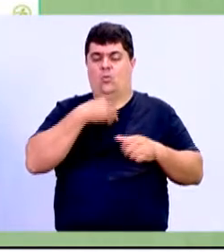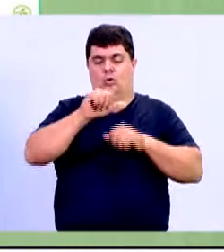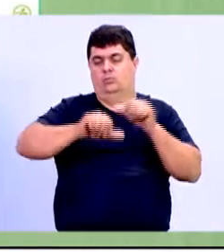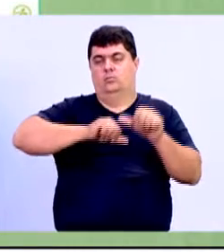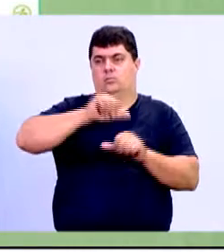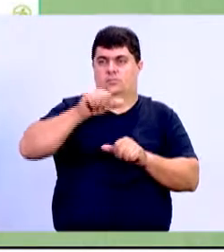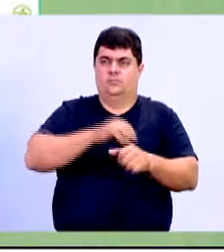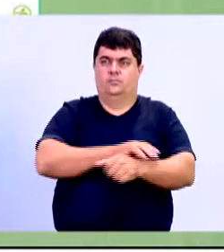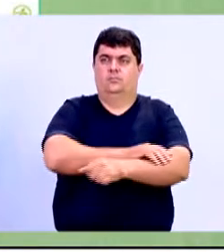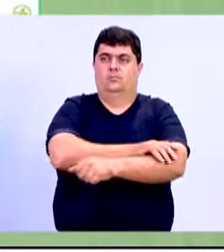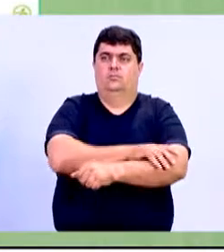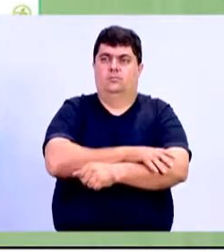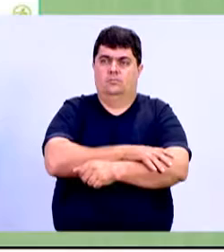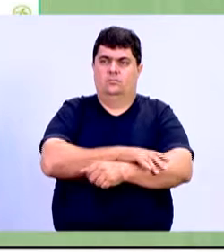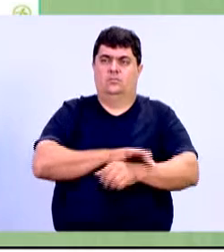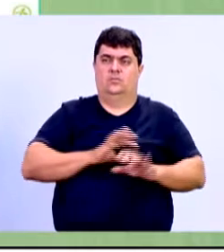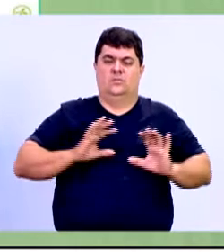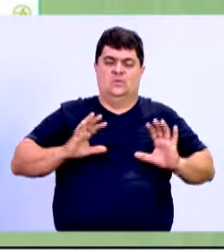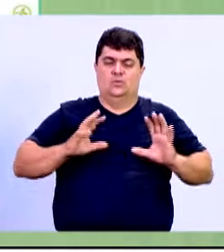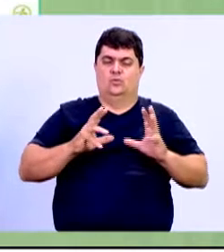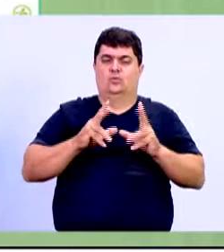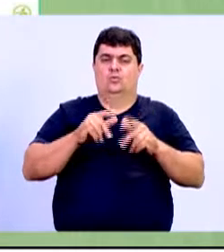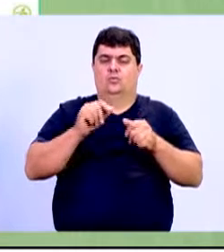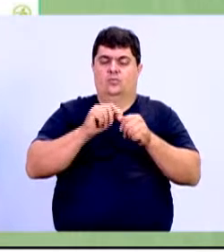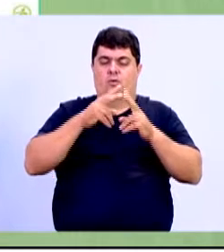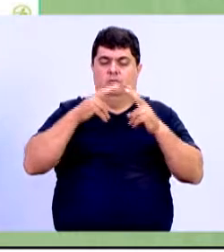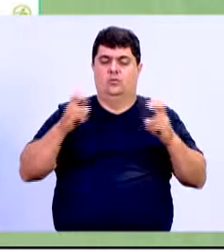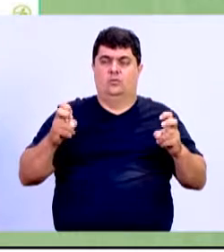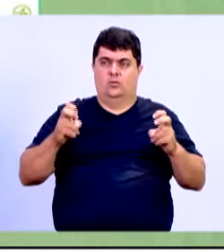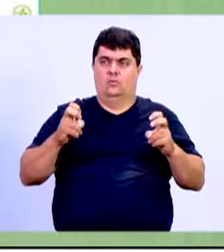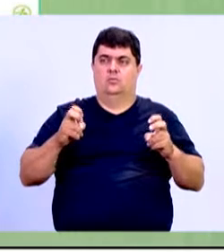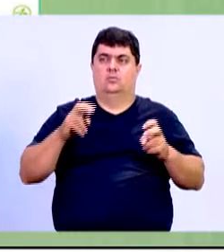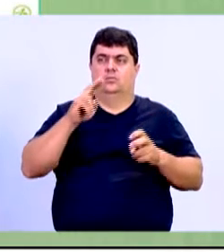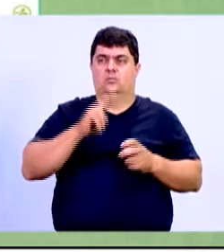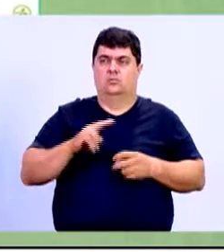E aí todo o nosso ambiente é virtualizado utilizando